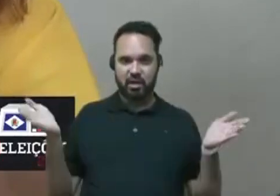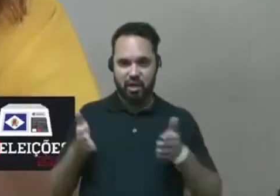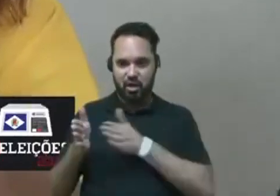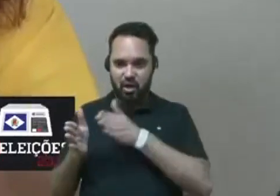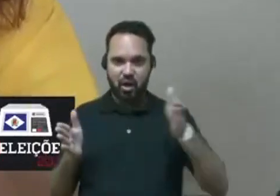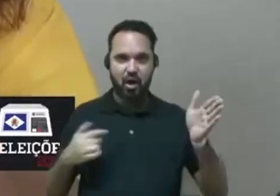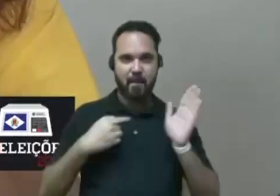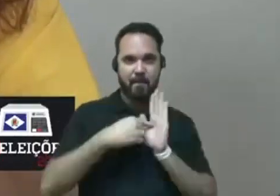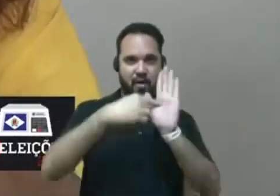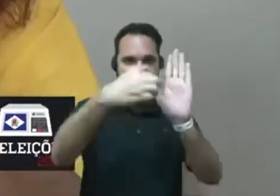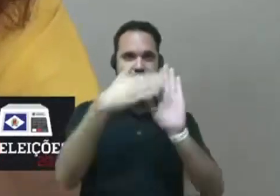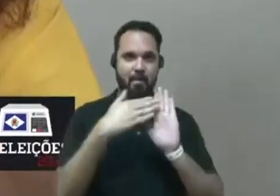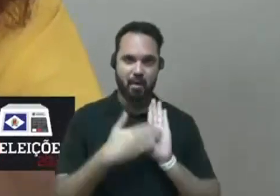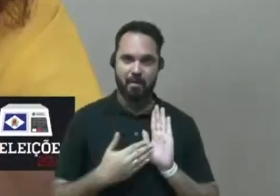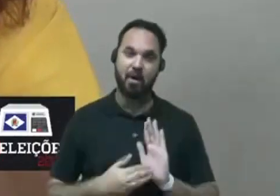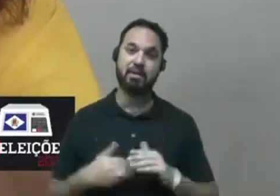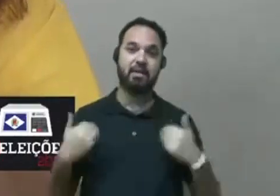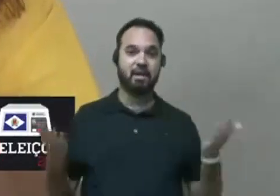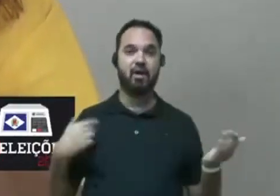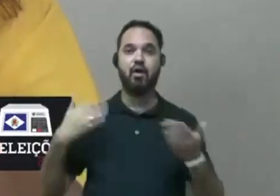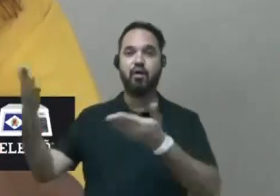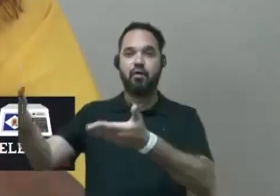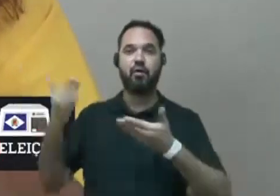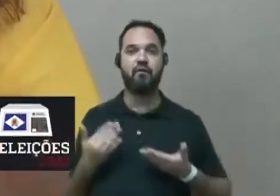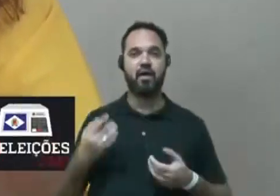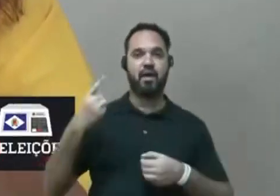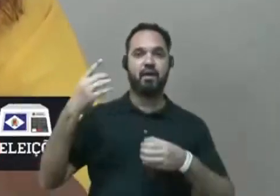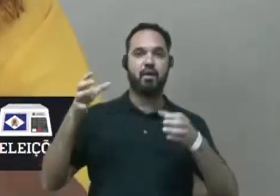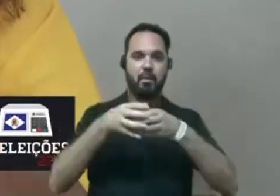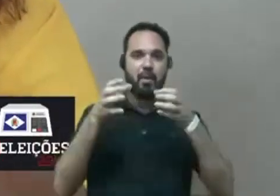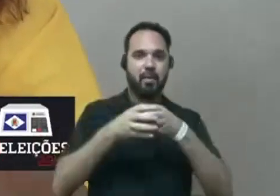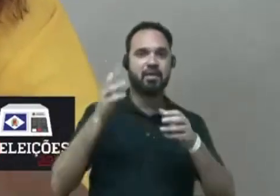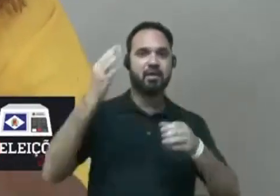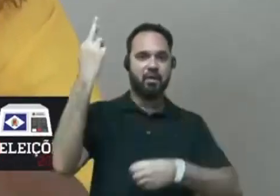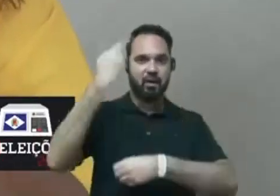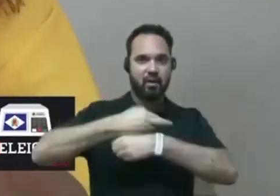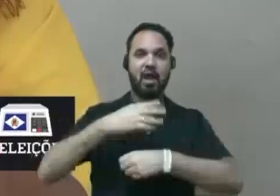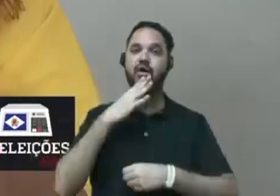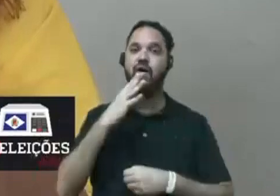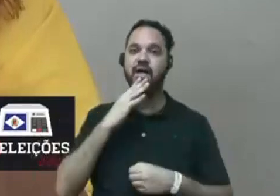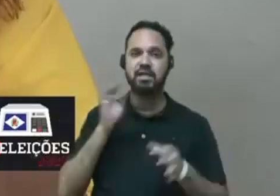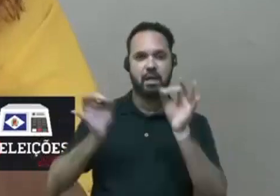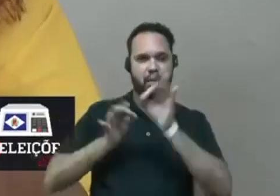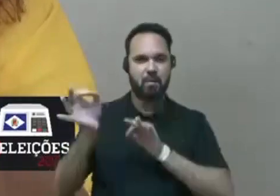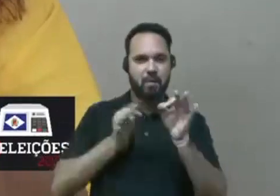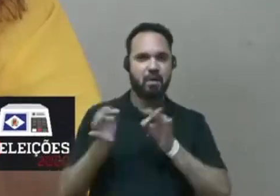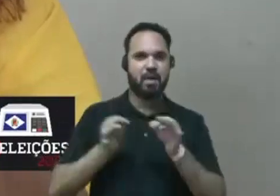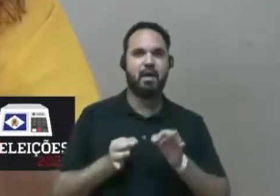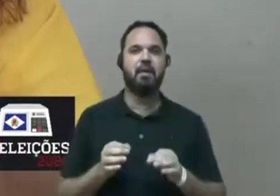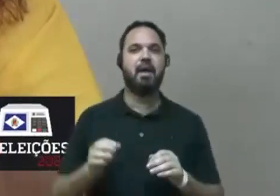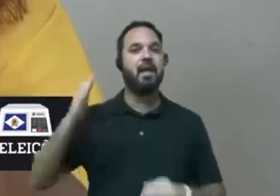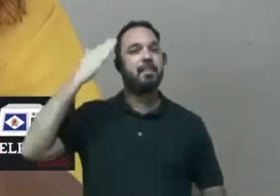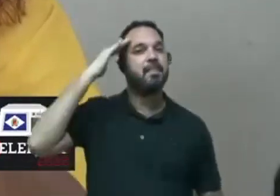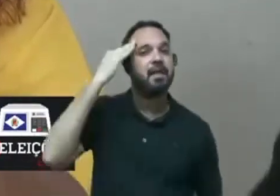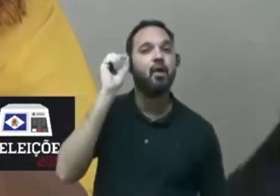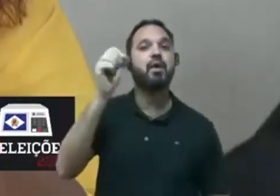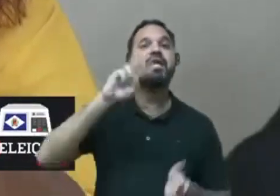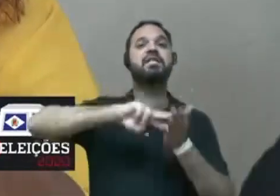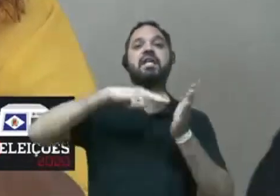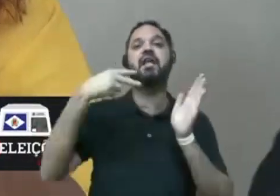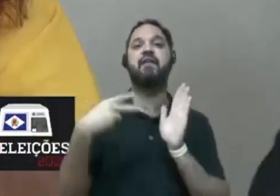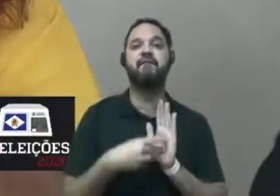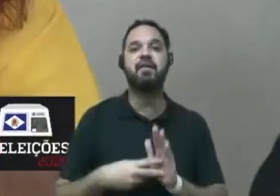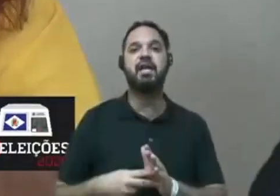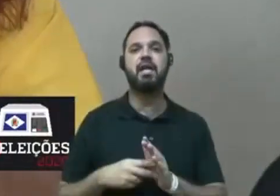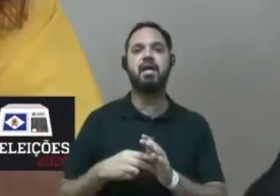onde a gente apresenta nossas propostas então eu convido a população de Rio Claro a conhecer o nosso programa a entender o que significa